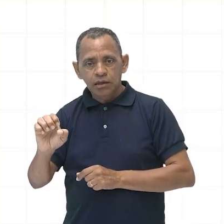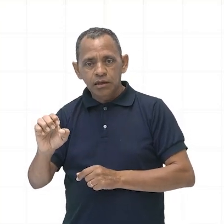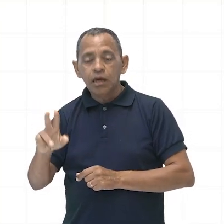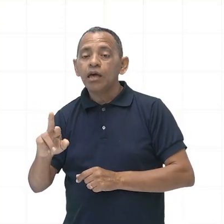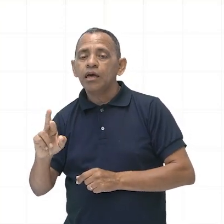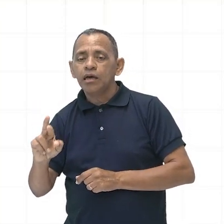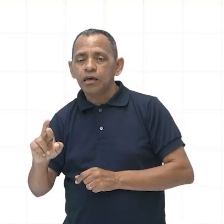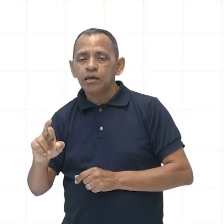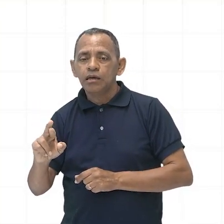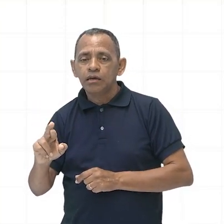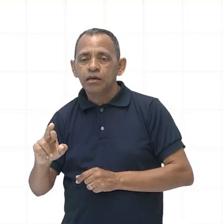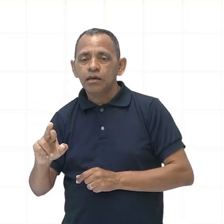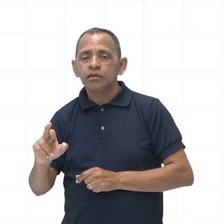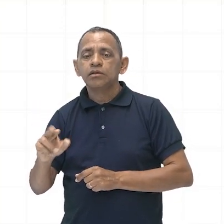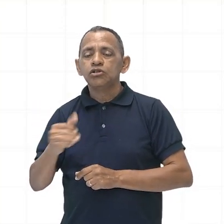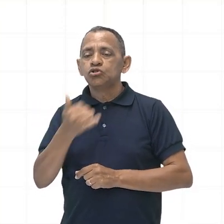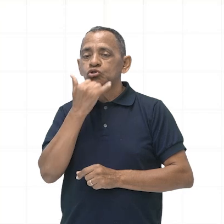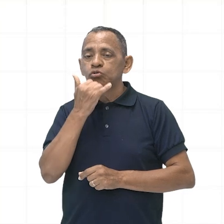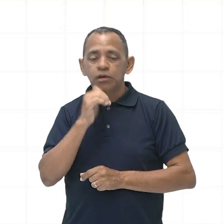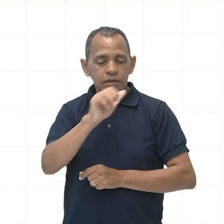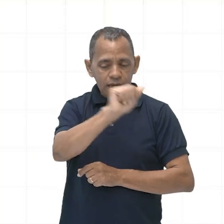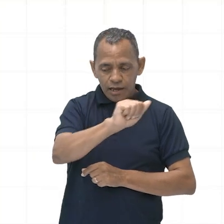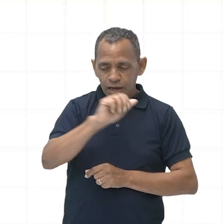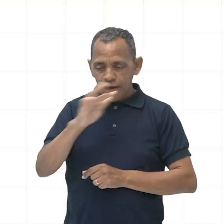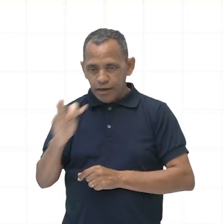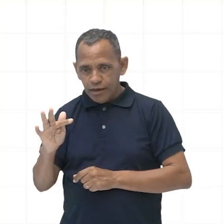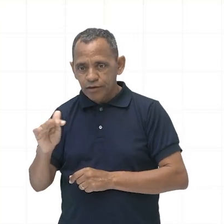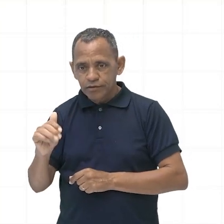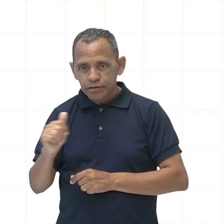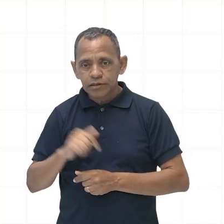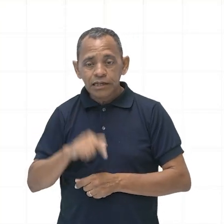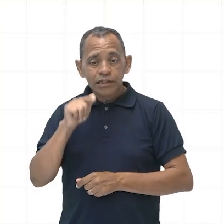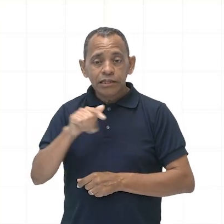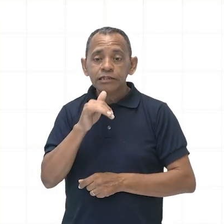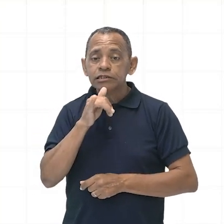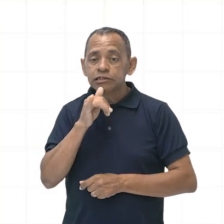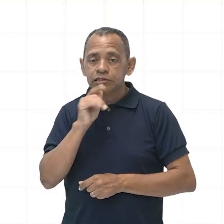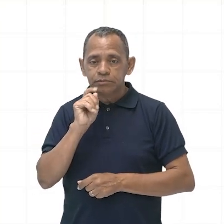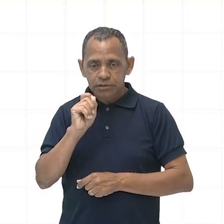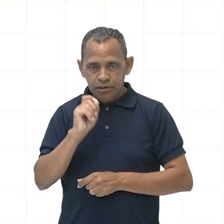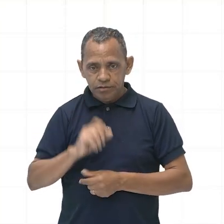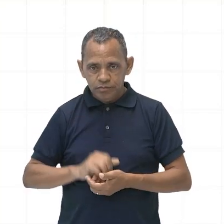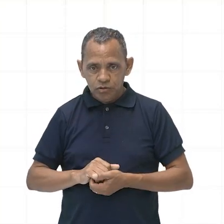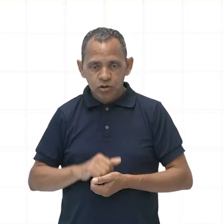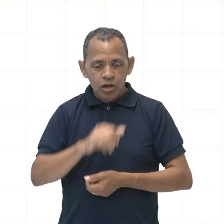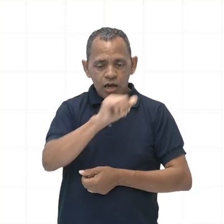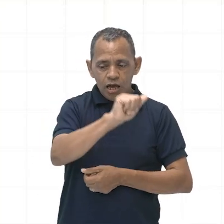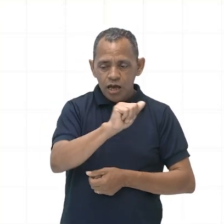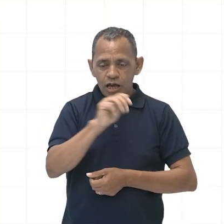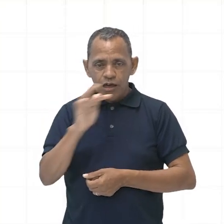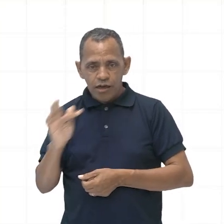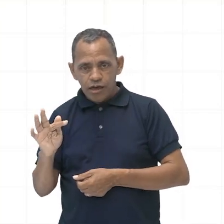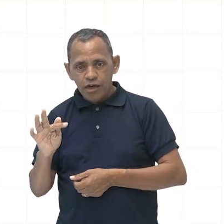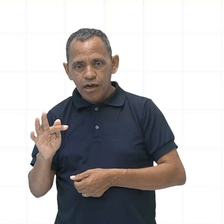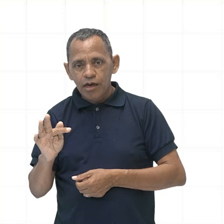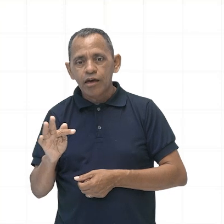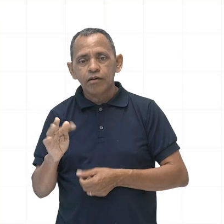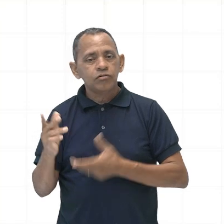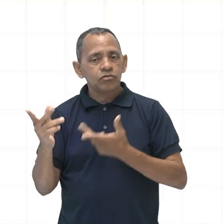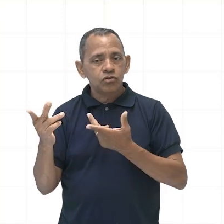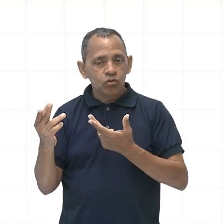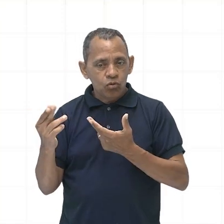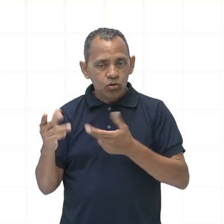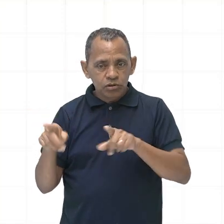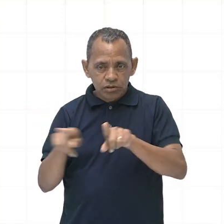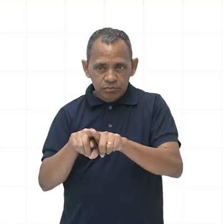da reta e o ângulo F está de outro lado da reta. E nesse caso, esse A e esse F, eles são iguais.